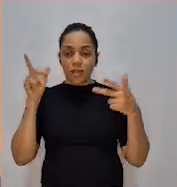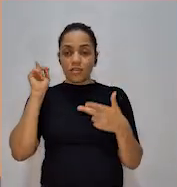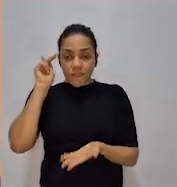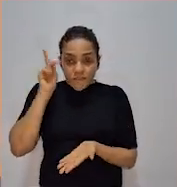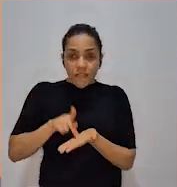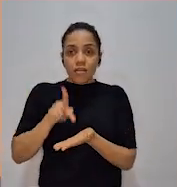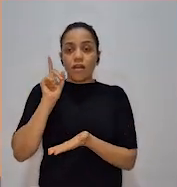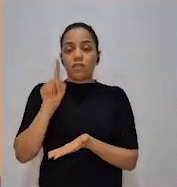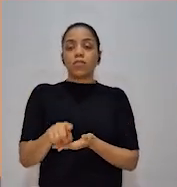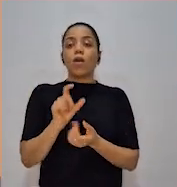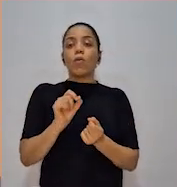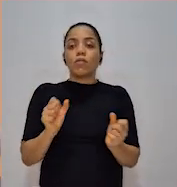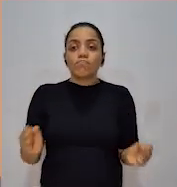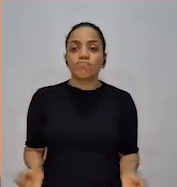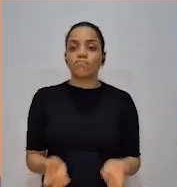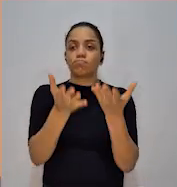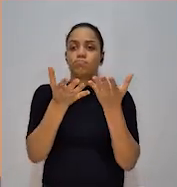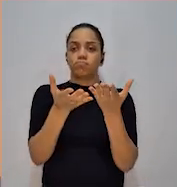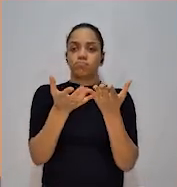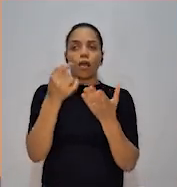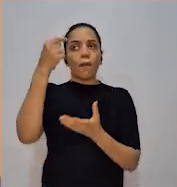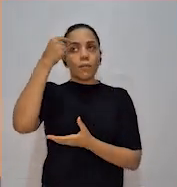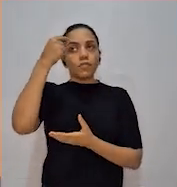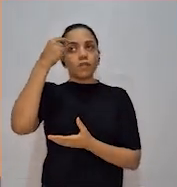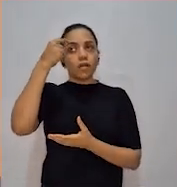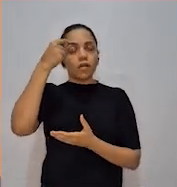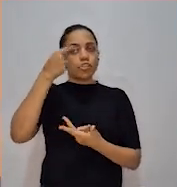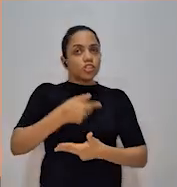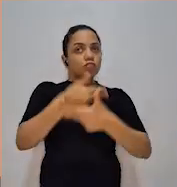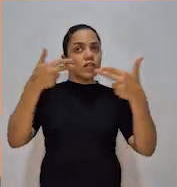grande impulsionador de repensar essa